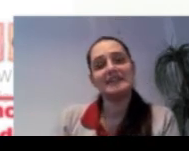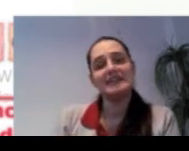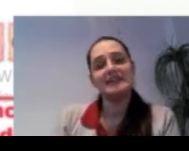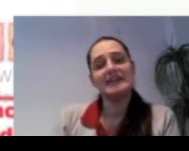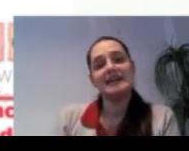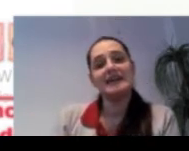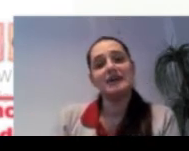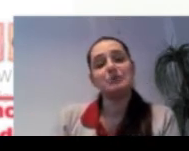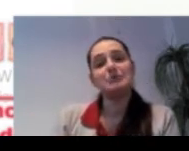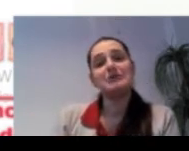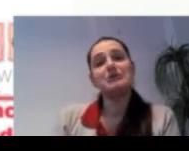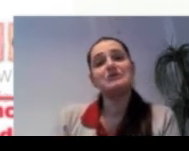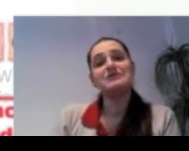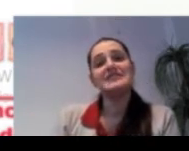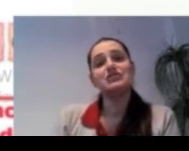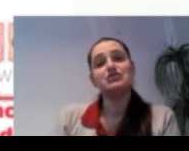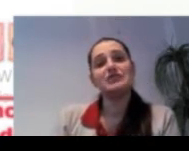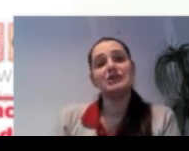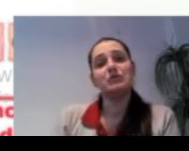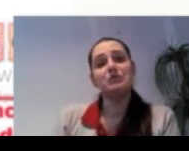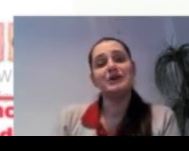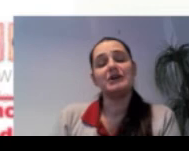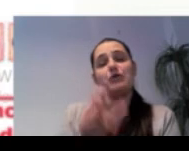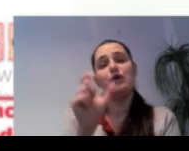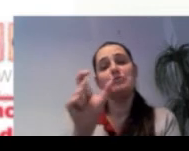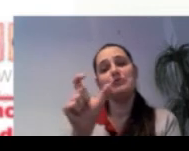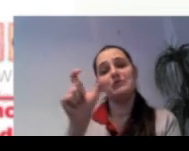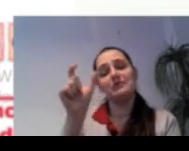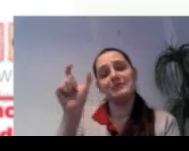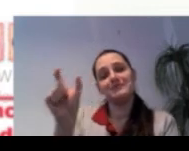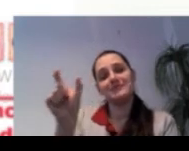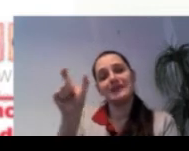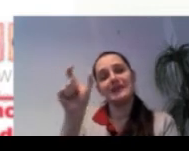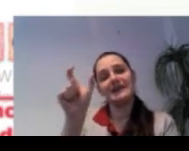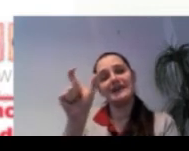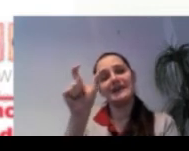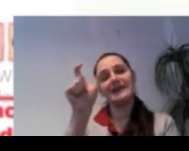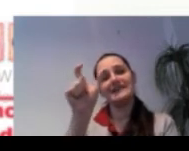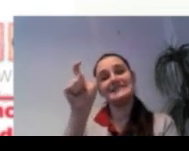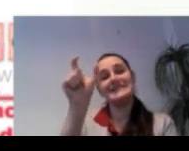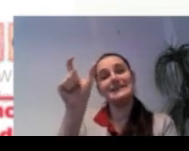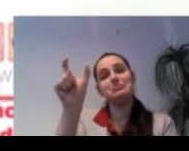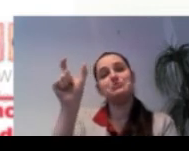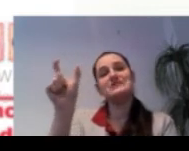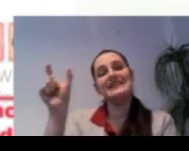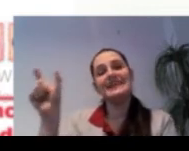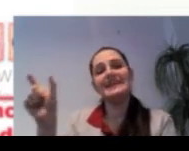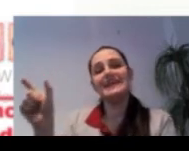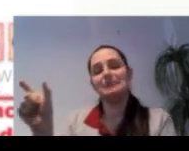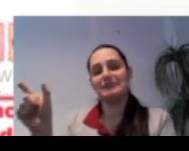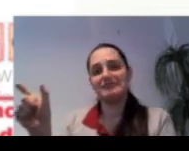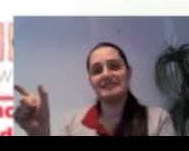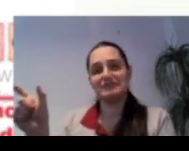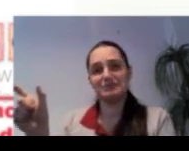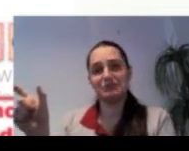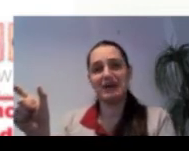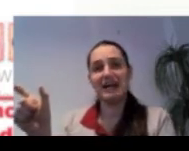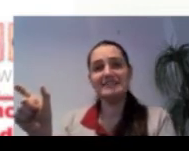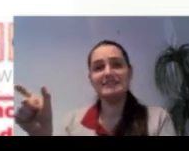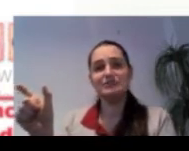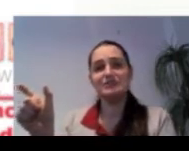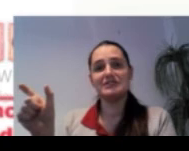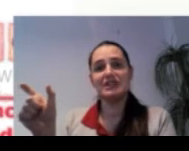adicionar? O problema é que quando você adiciona uma, como se lê por trinca para fazer